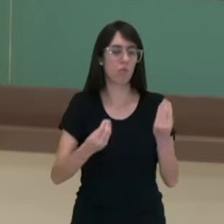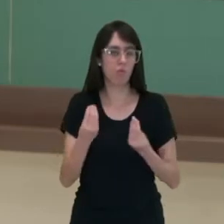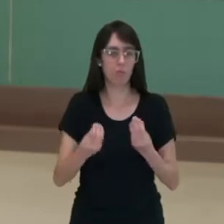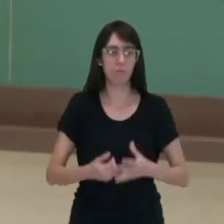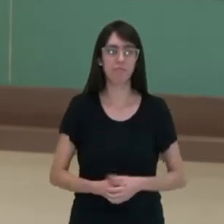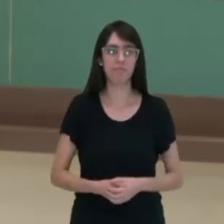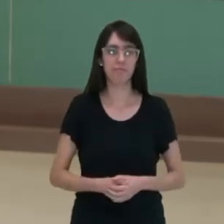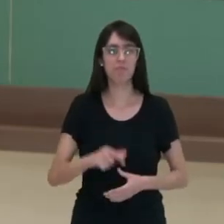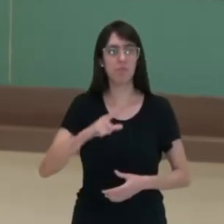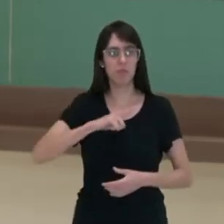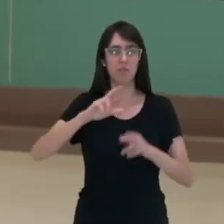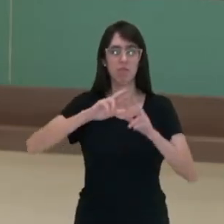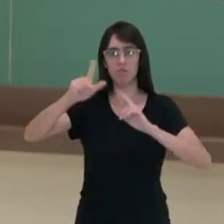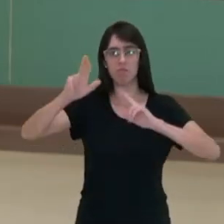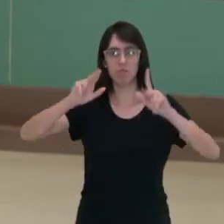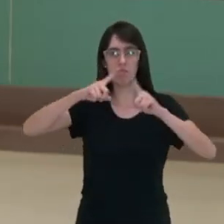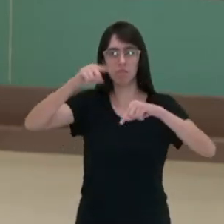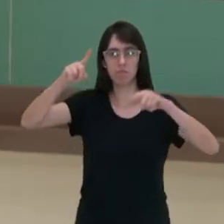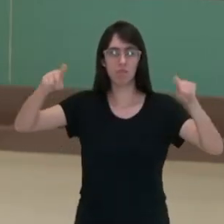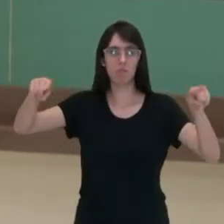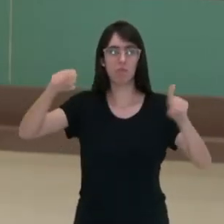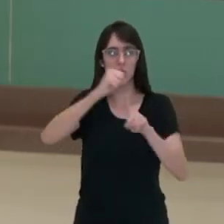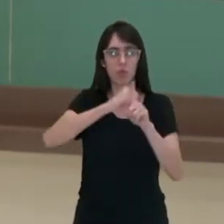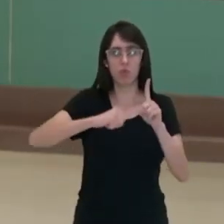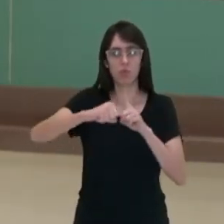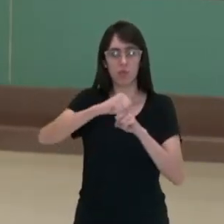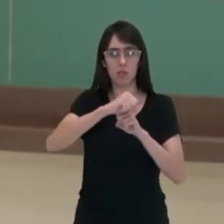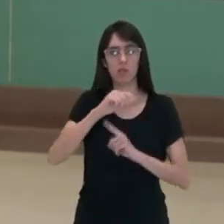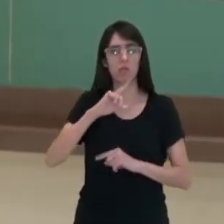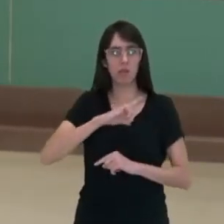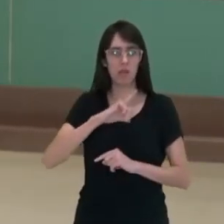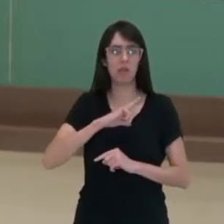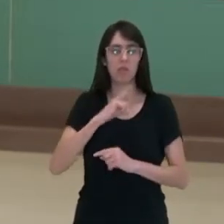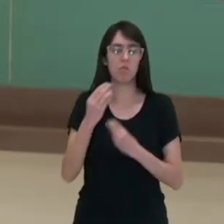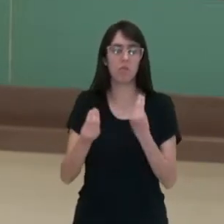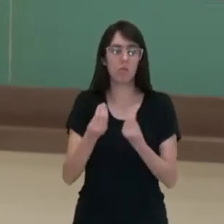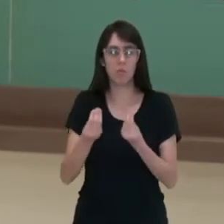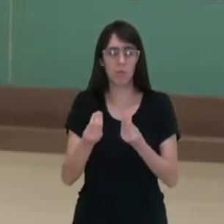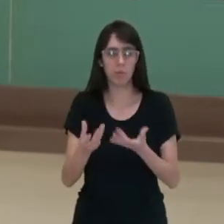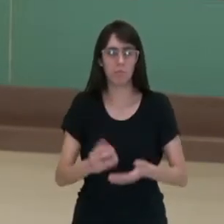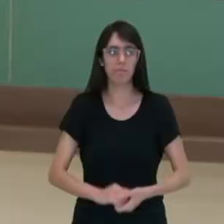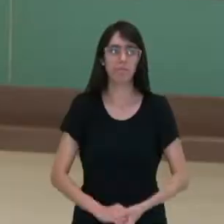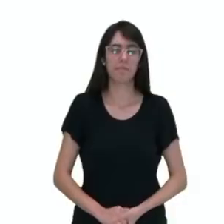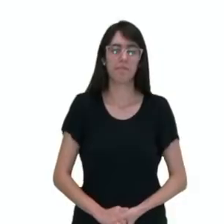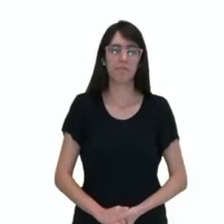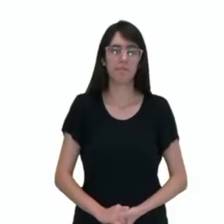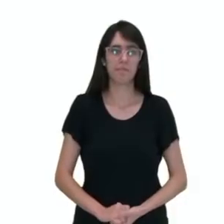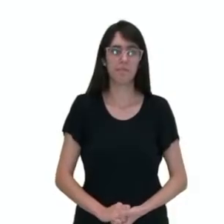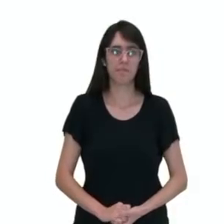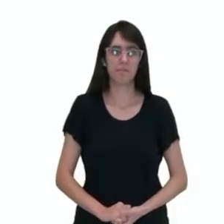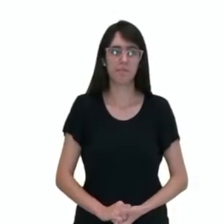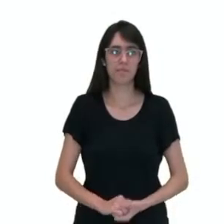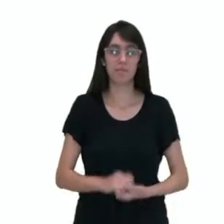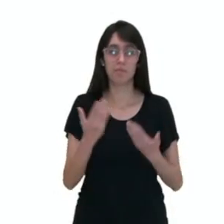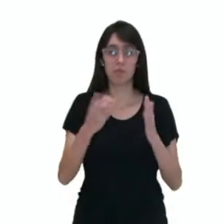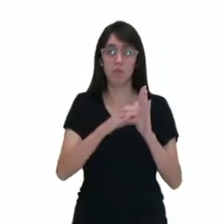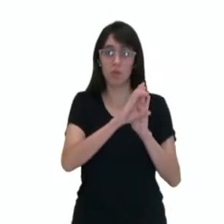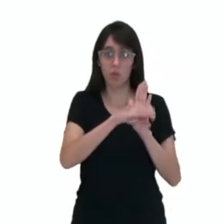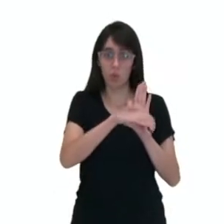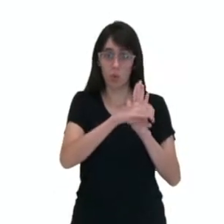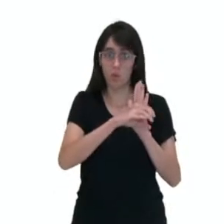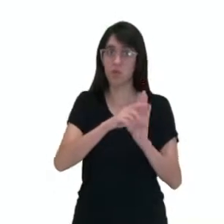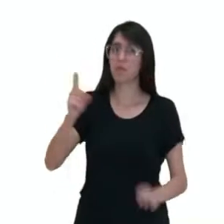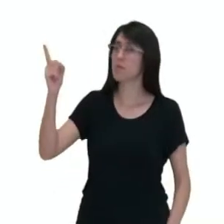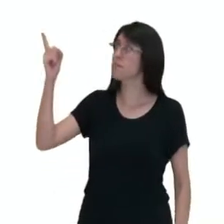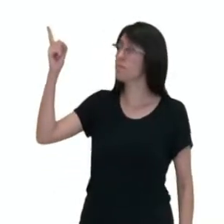essas desigualdades são produzidas e reproduzidas? Então, a definição de